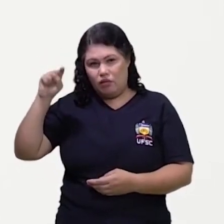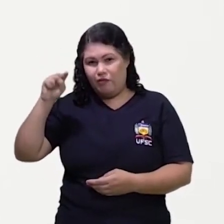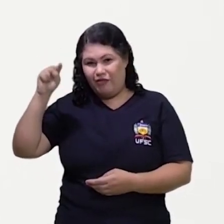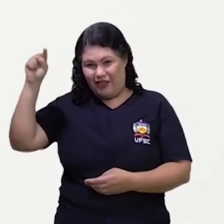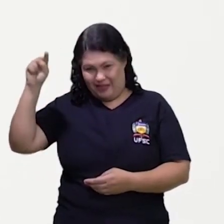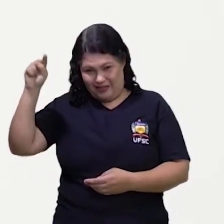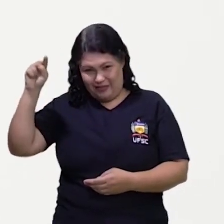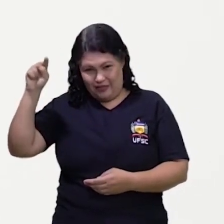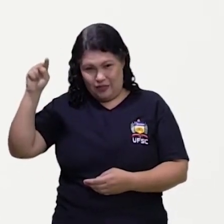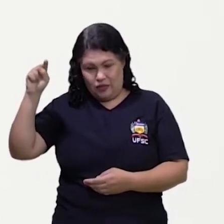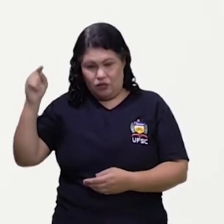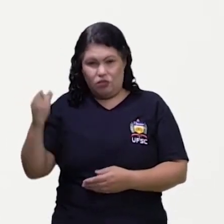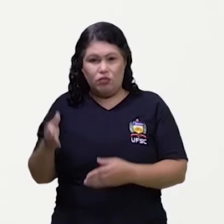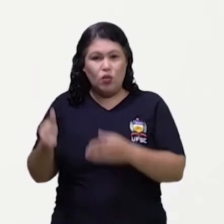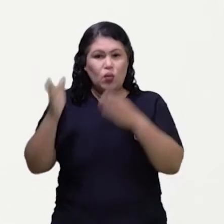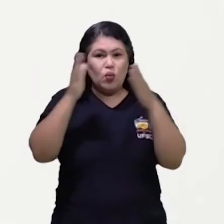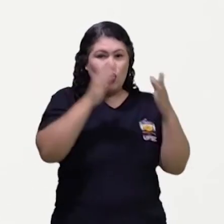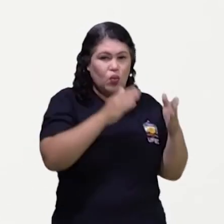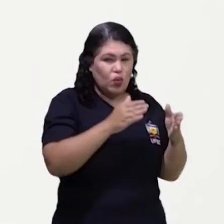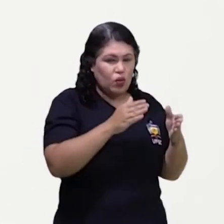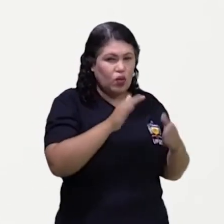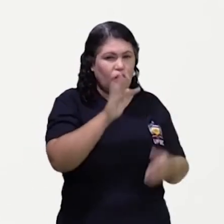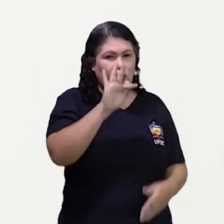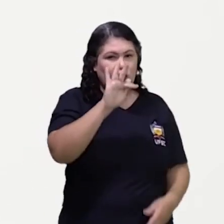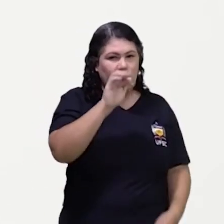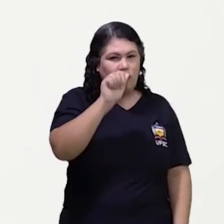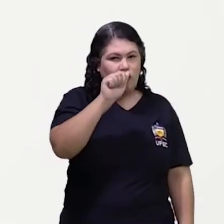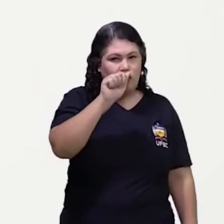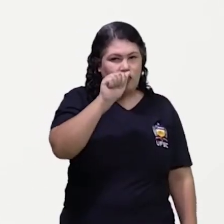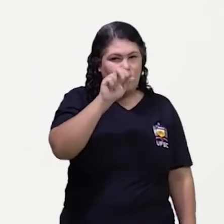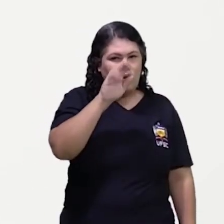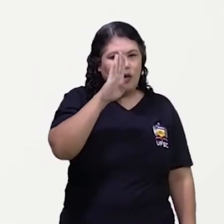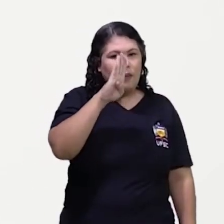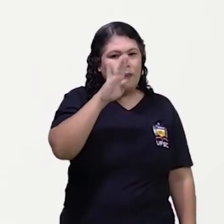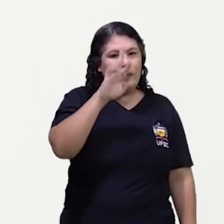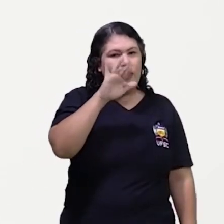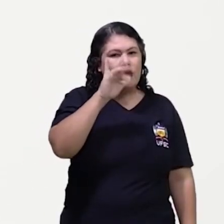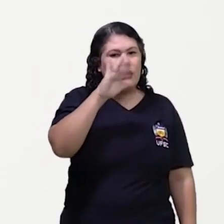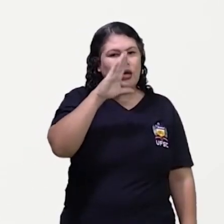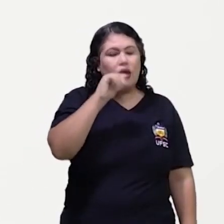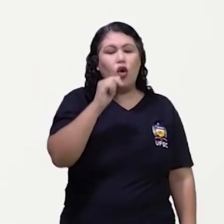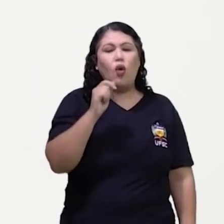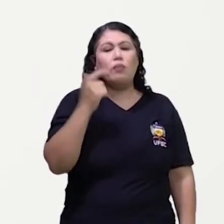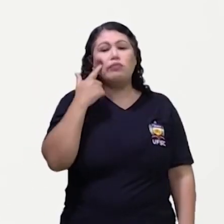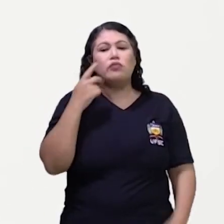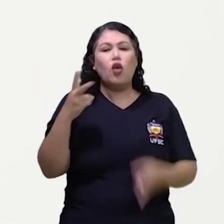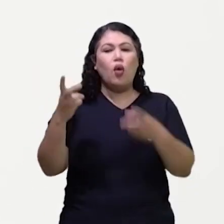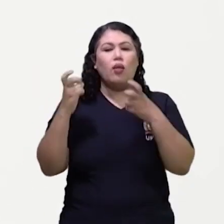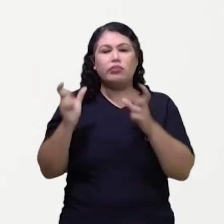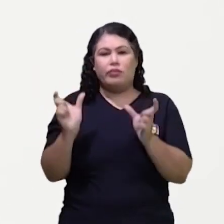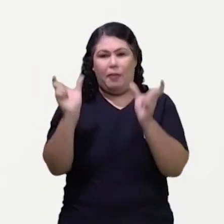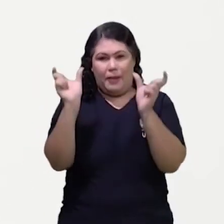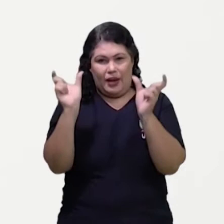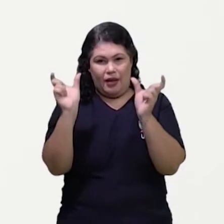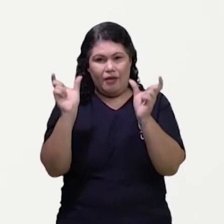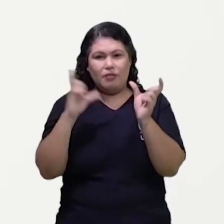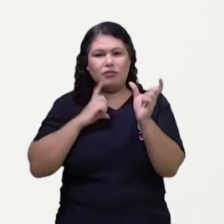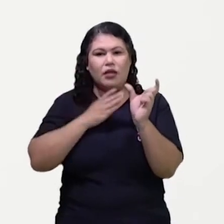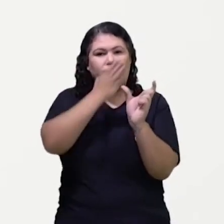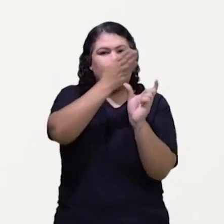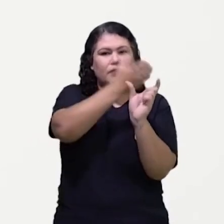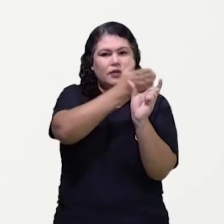fábrica. Fabrica. Como assim, professora? Aqui é um local onde se